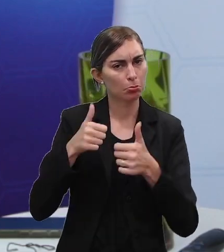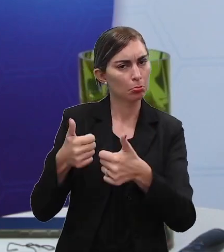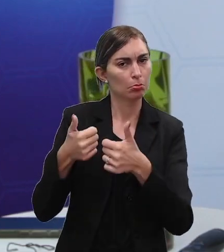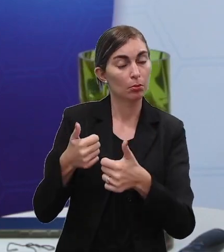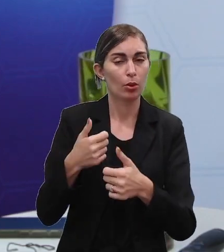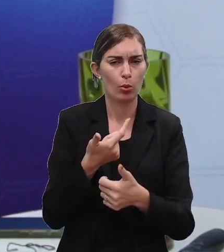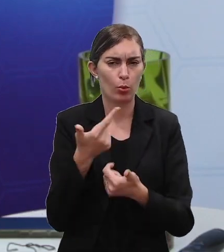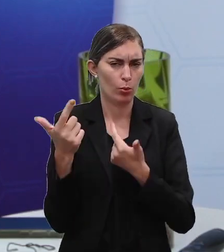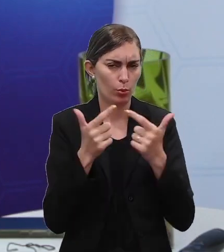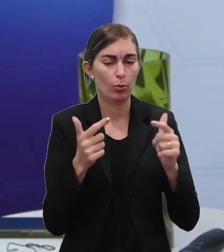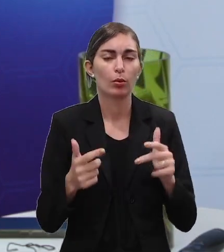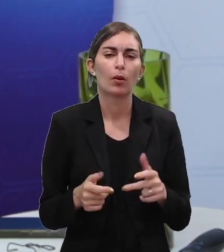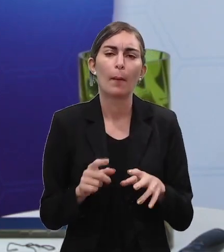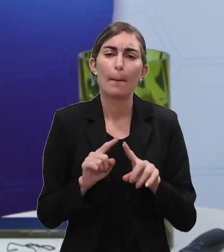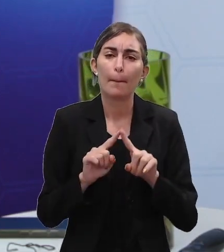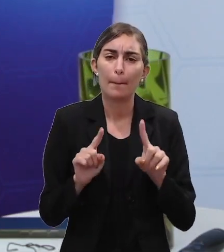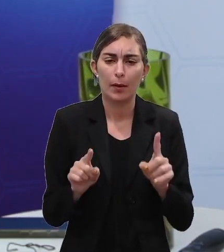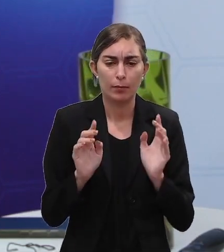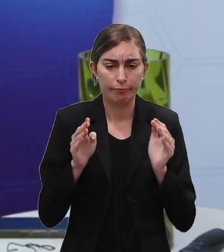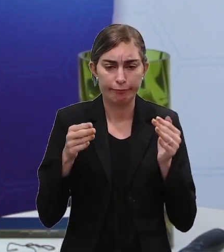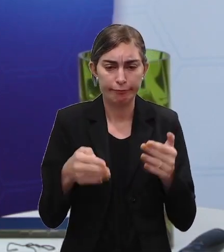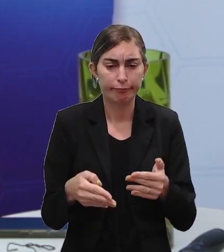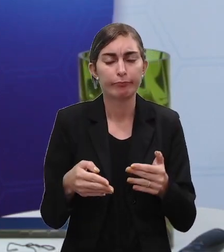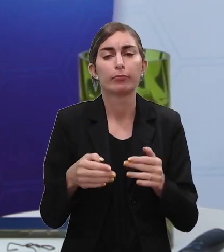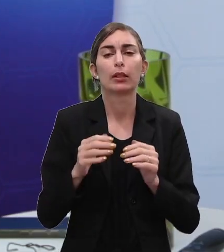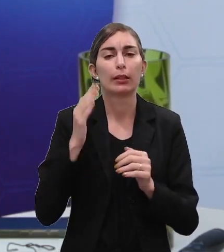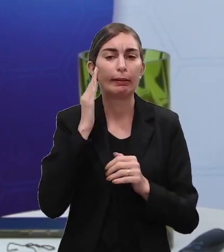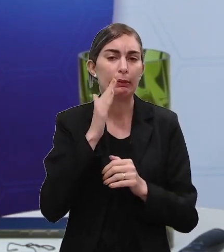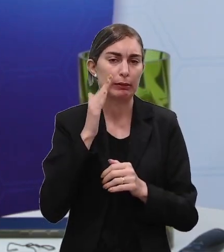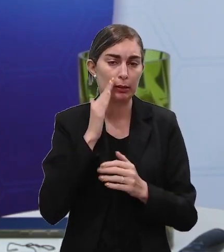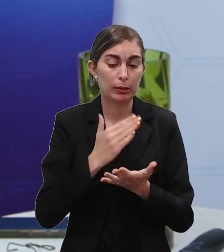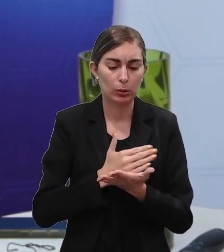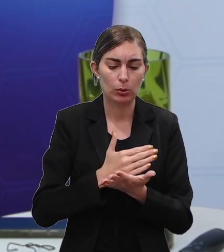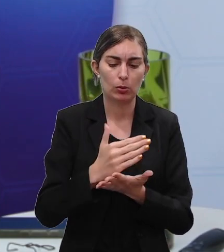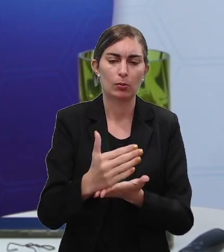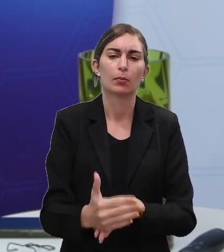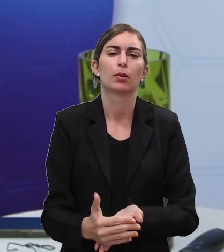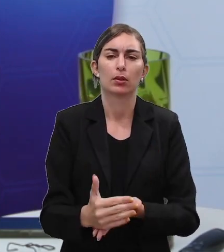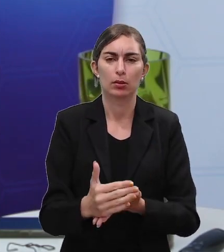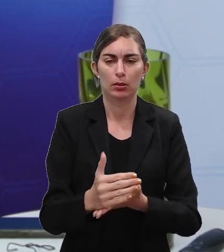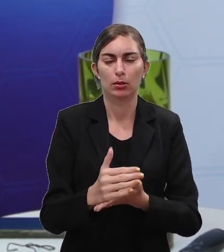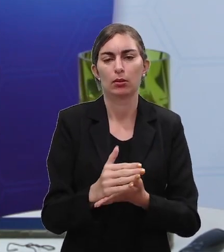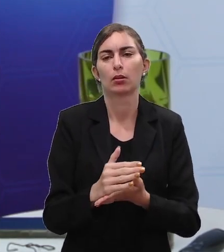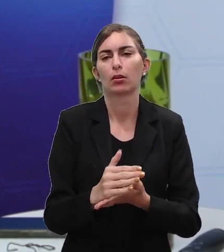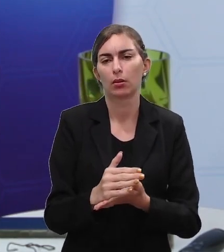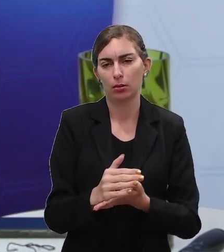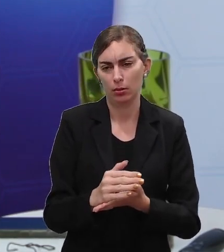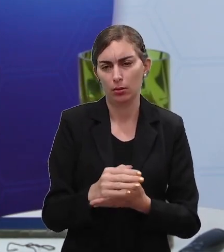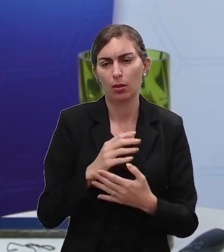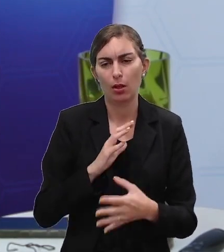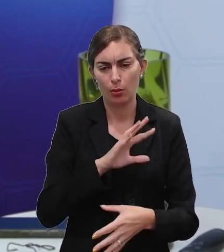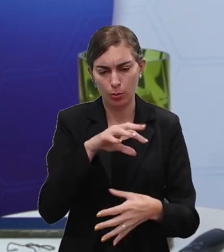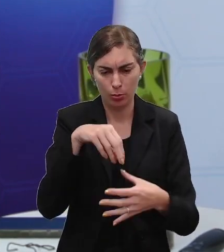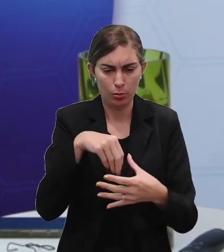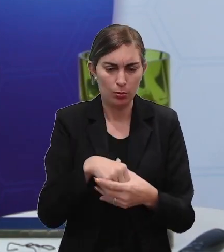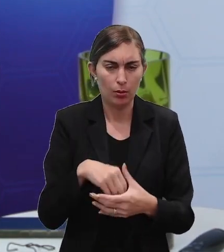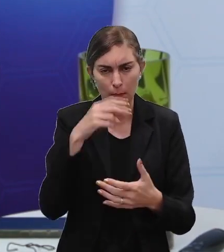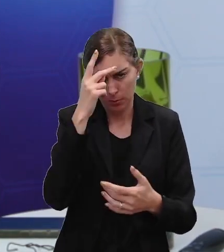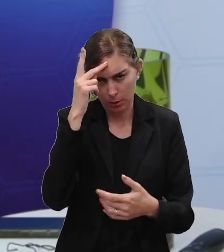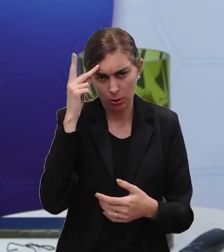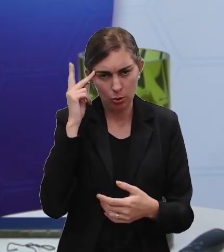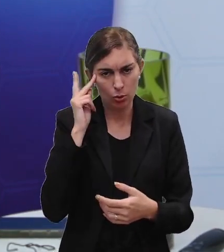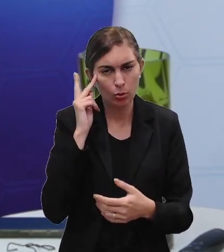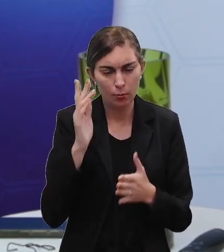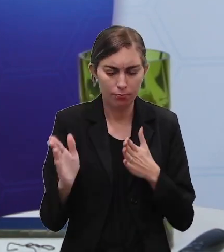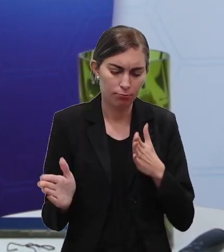outros, mas especificamente a gente vai entender que se começa do ato de agregar essas pessoas, que seria logo